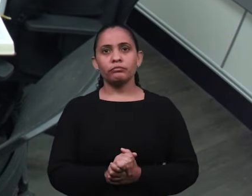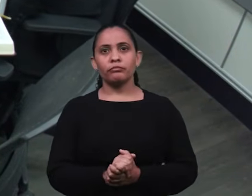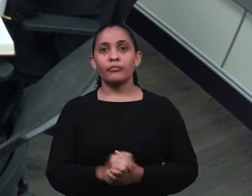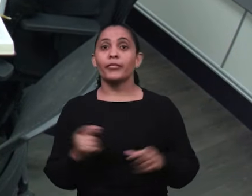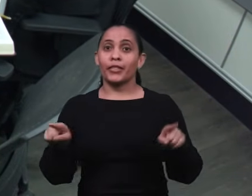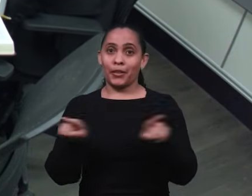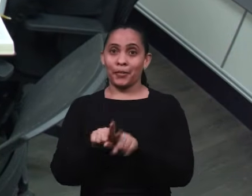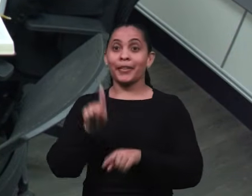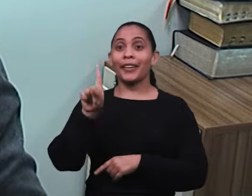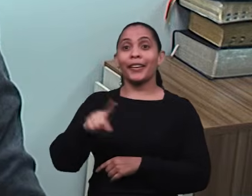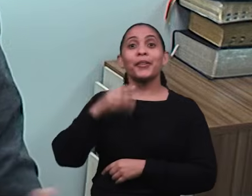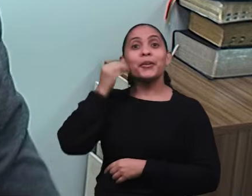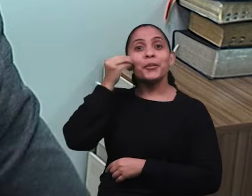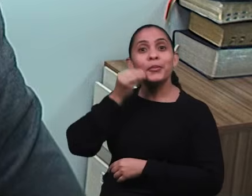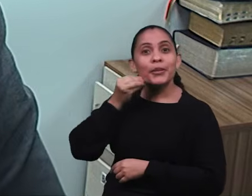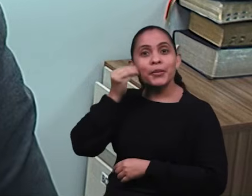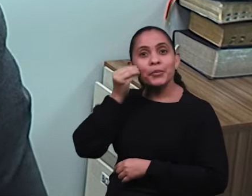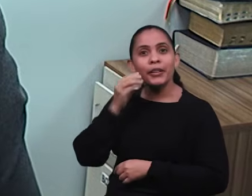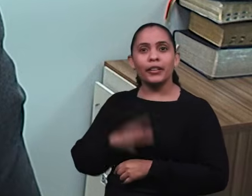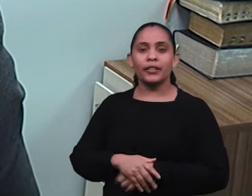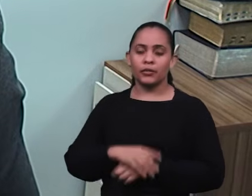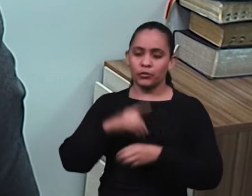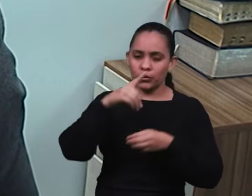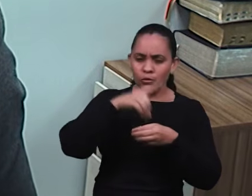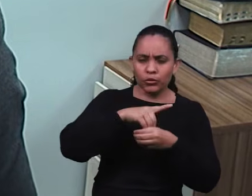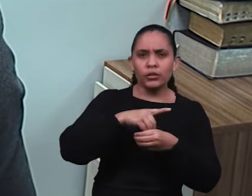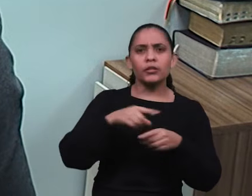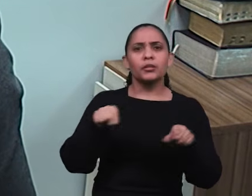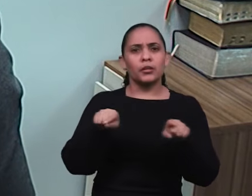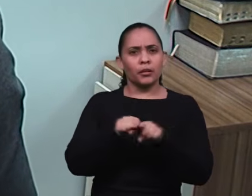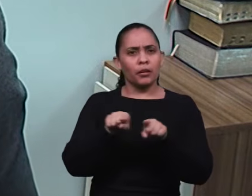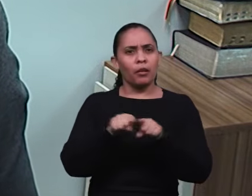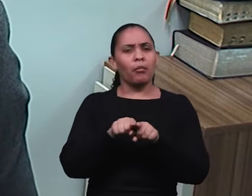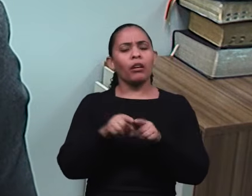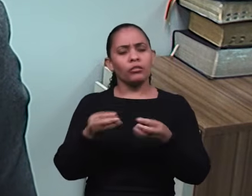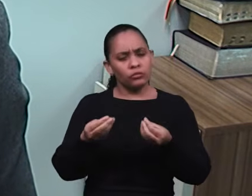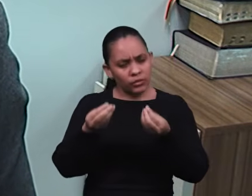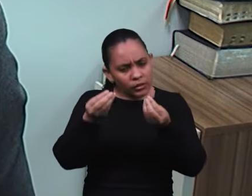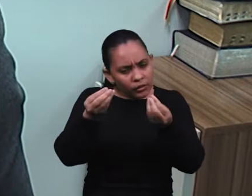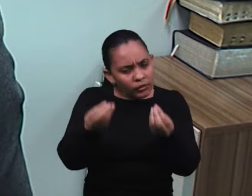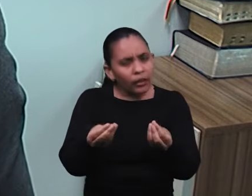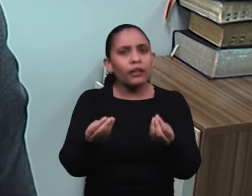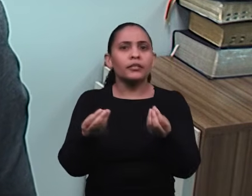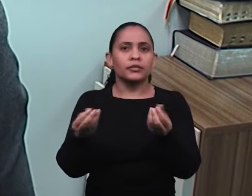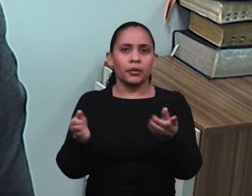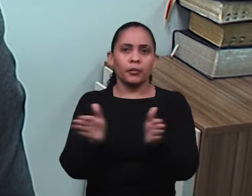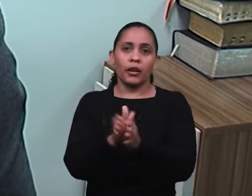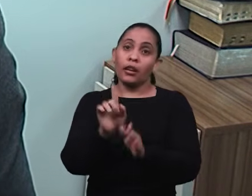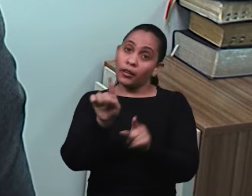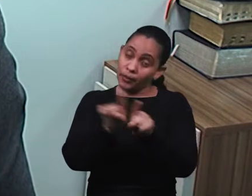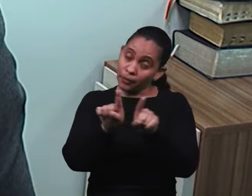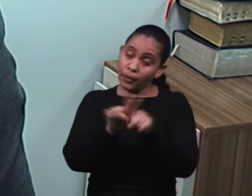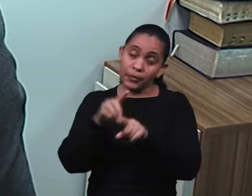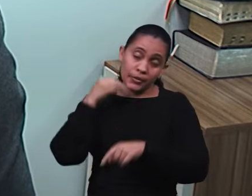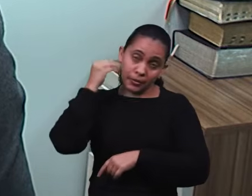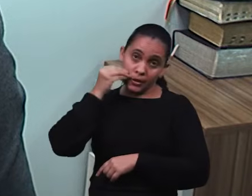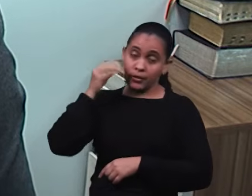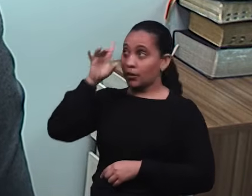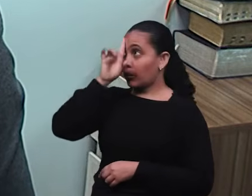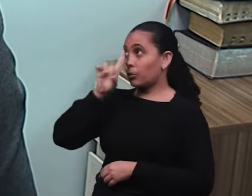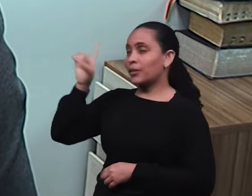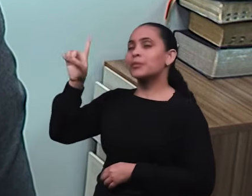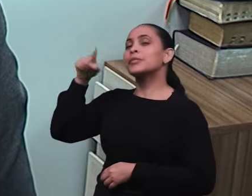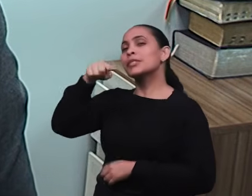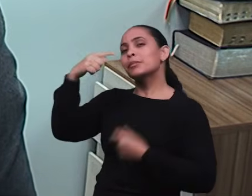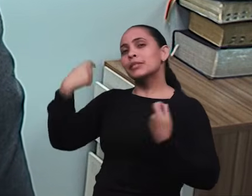é também uma experiência. Falando em dízimos, falando em ofertas, né, pastores? É uma experiência que você tem muito grande com Deus. Você precisa